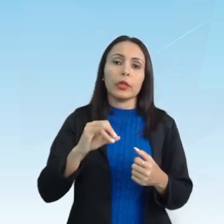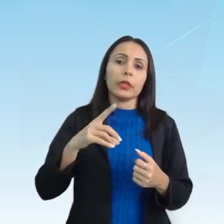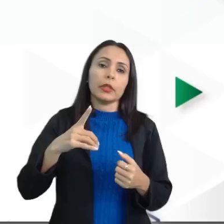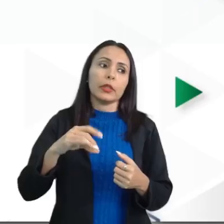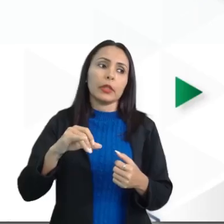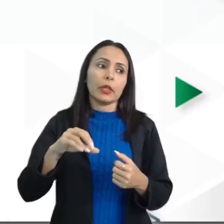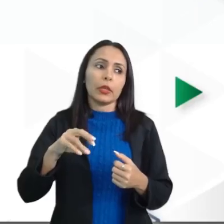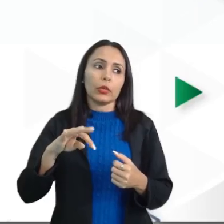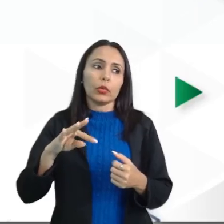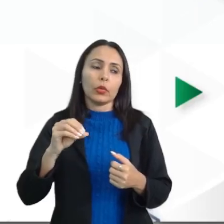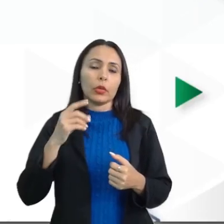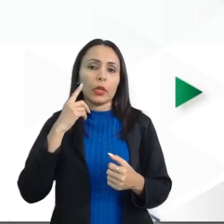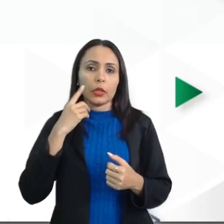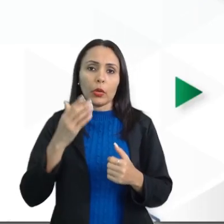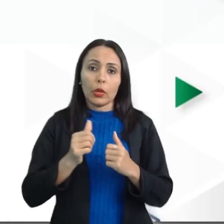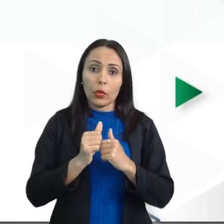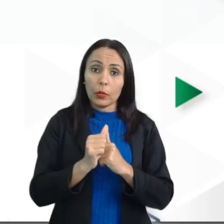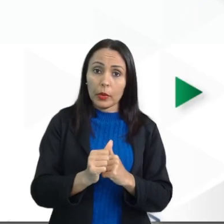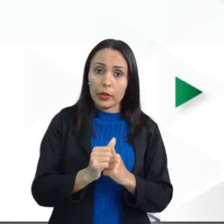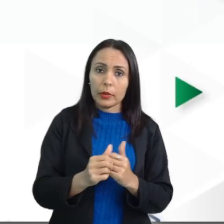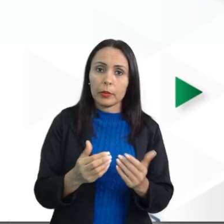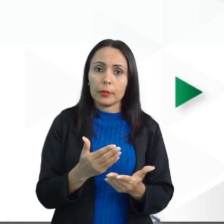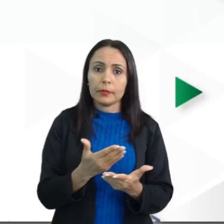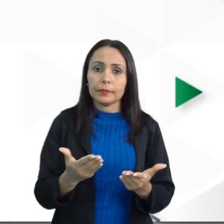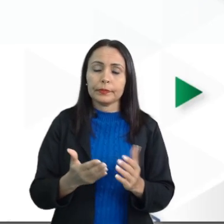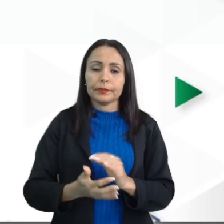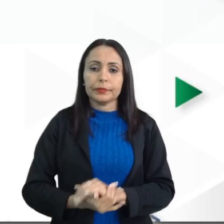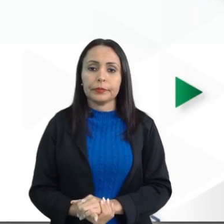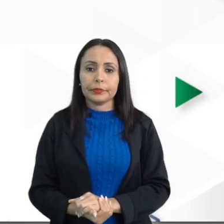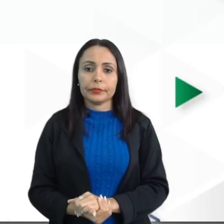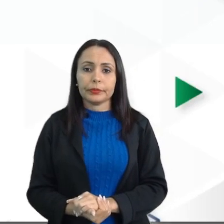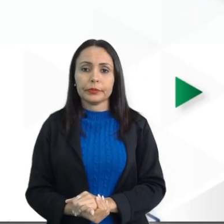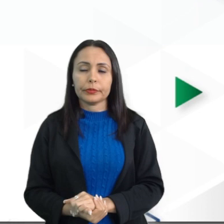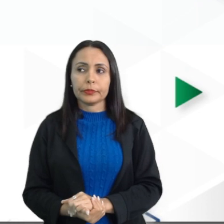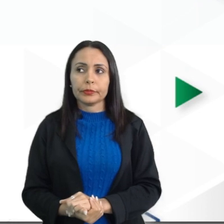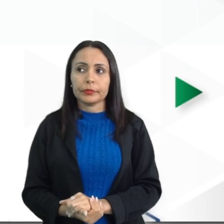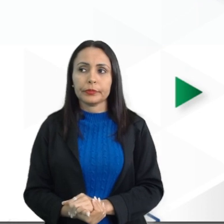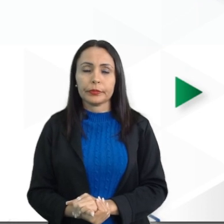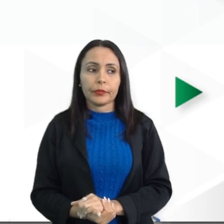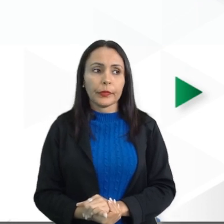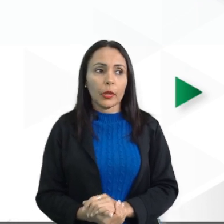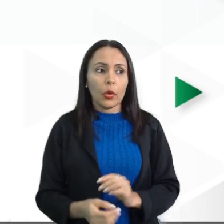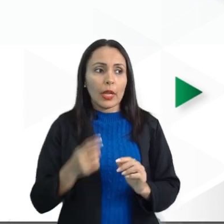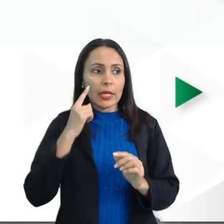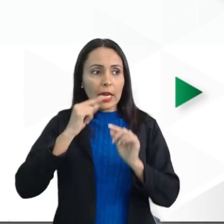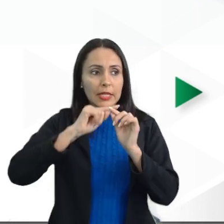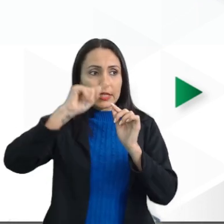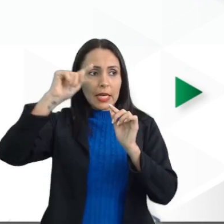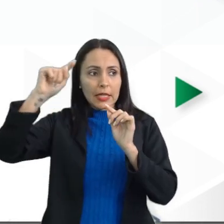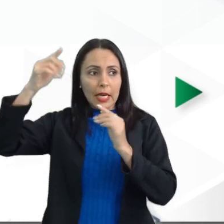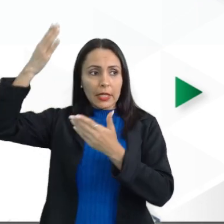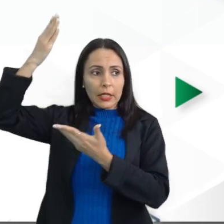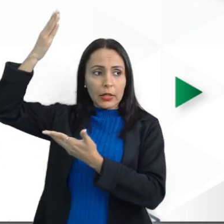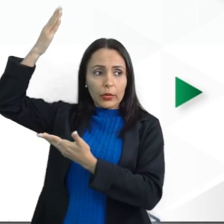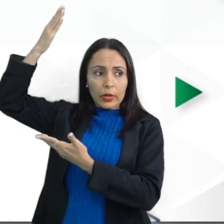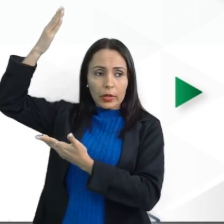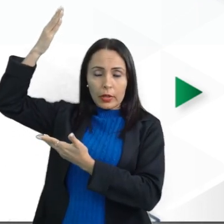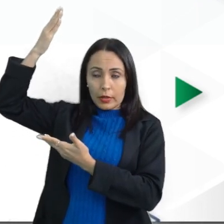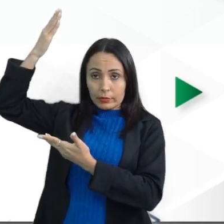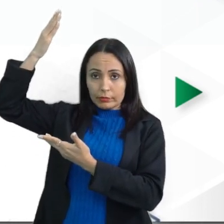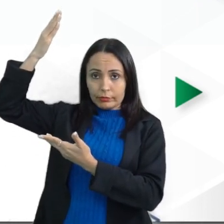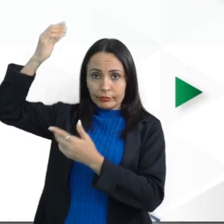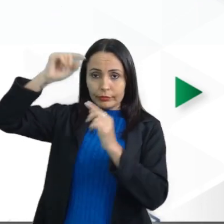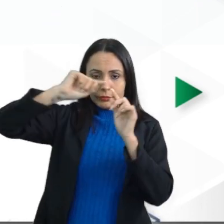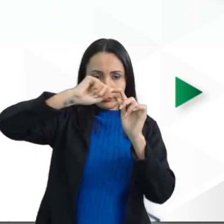lá, acompanhem comigo mais uma vez. Chico Mendes não sobreviveu. Olha aí a setinha aos ataques.